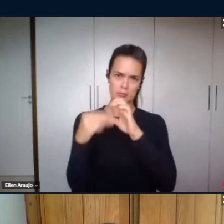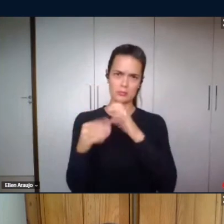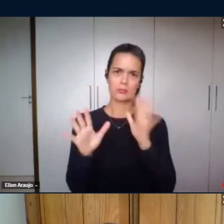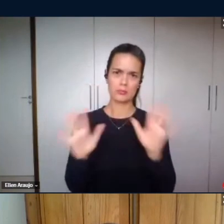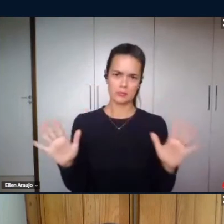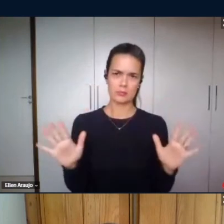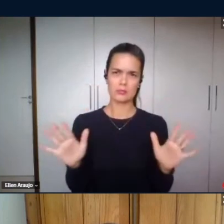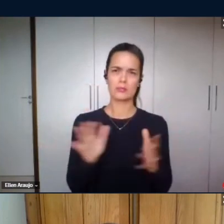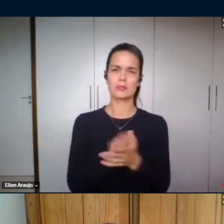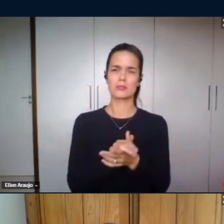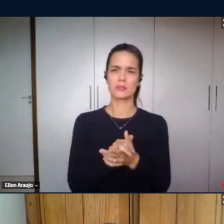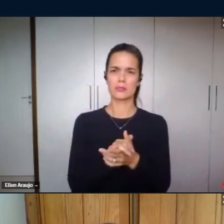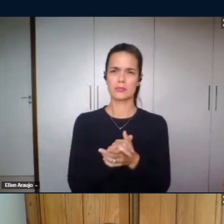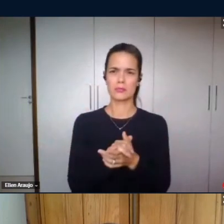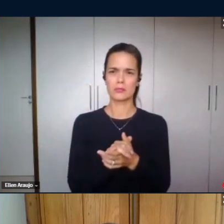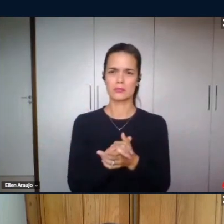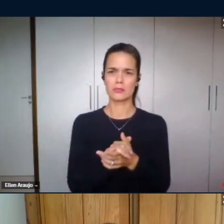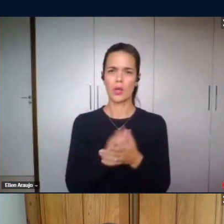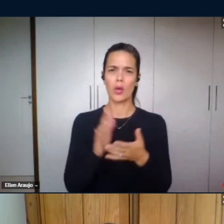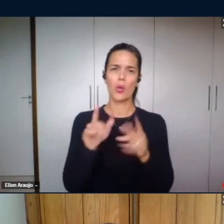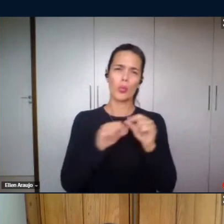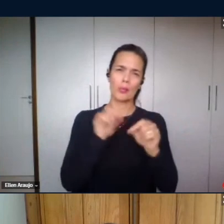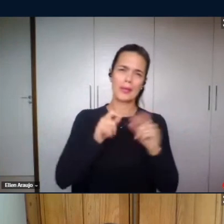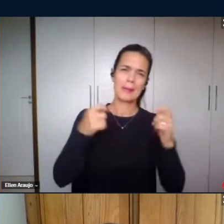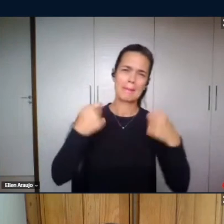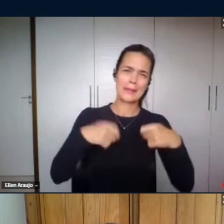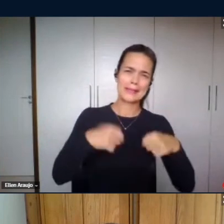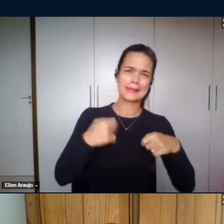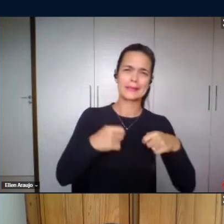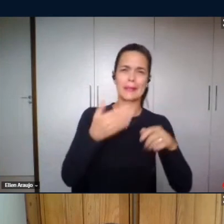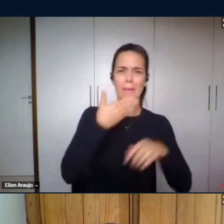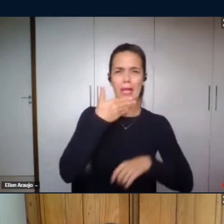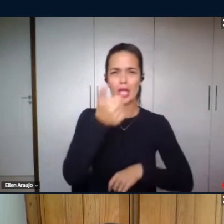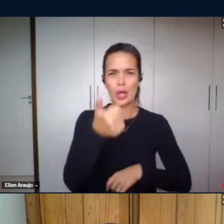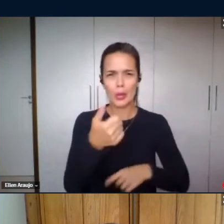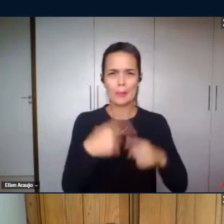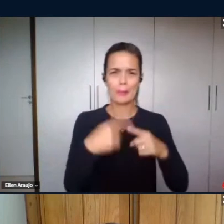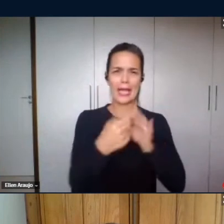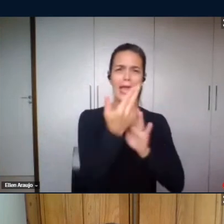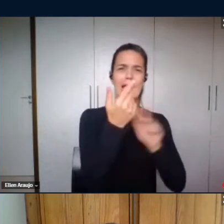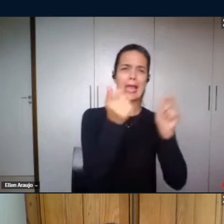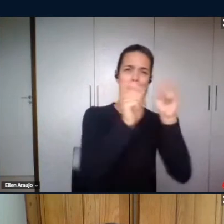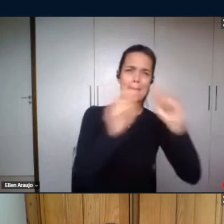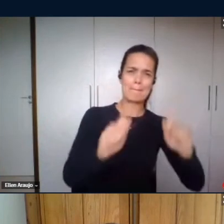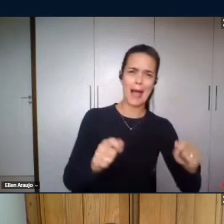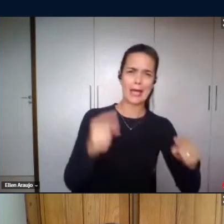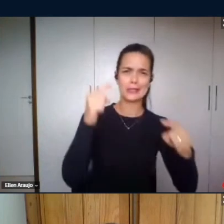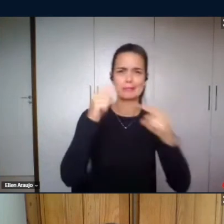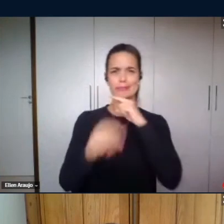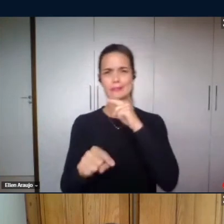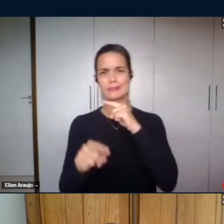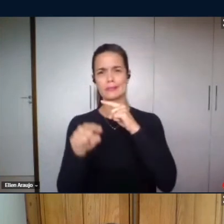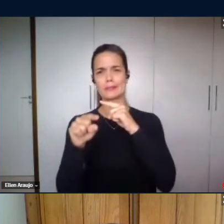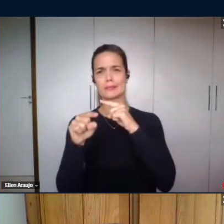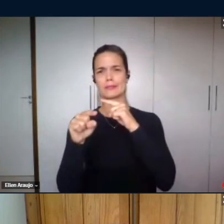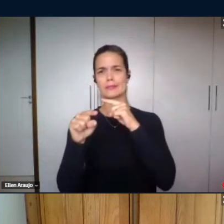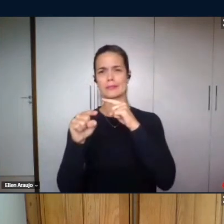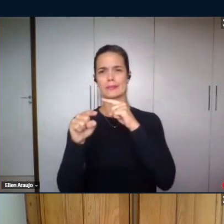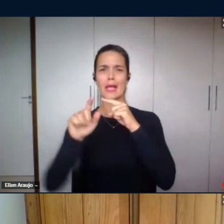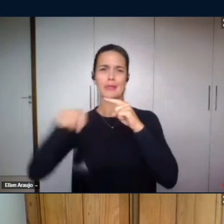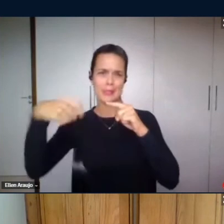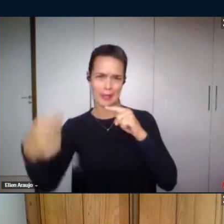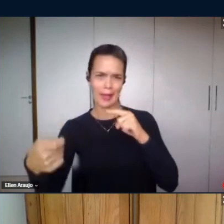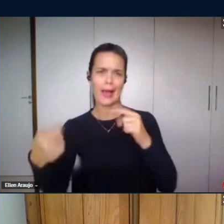problemas, né, ou que a ilustração não corresponde, né, ao sinal,